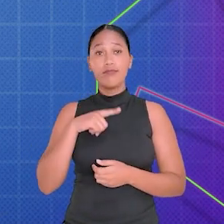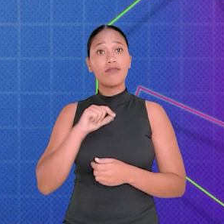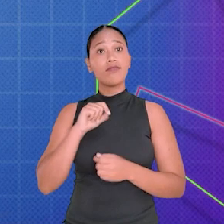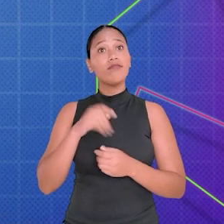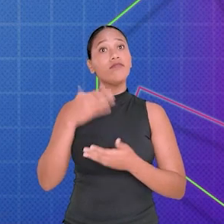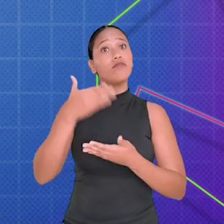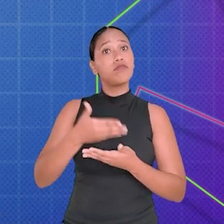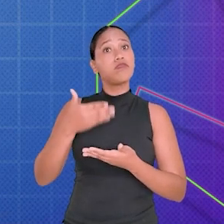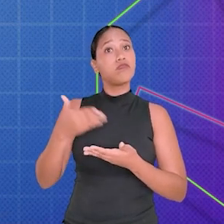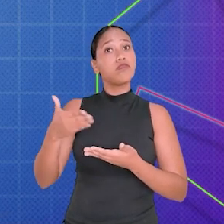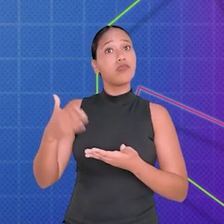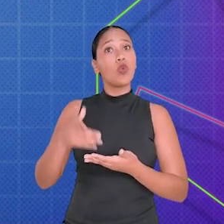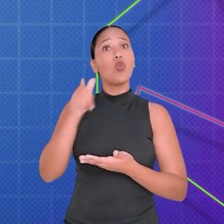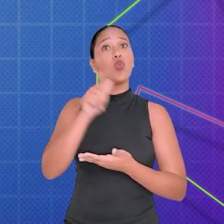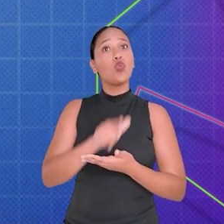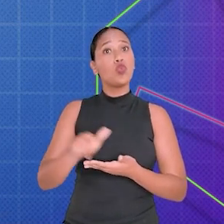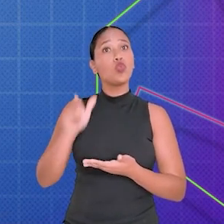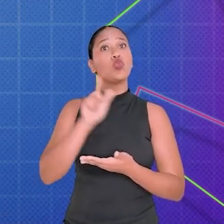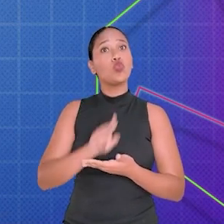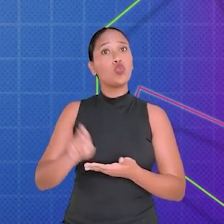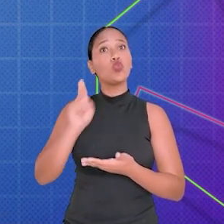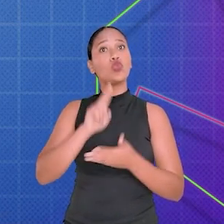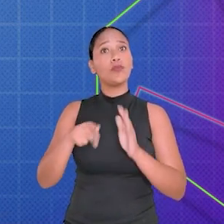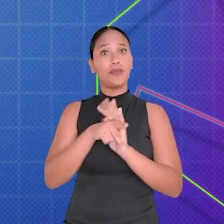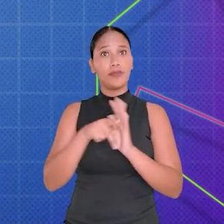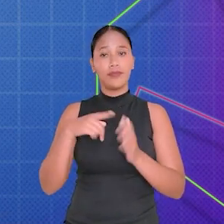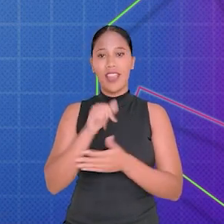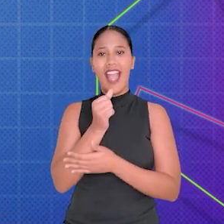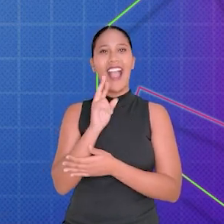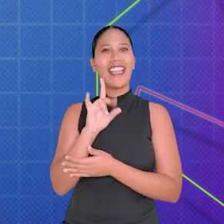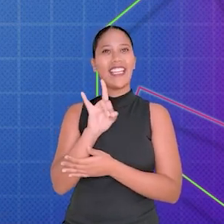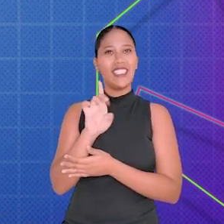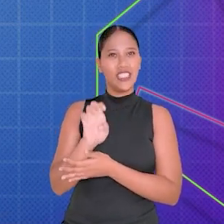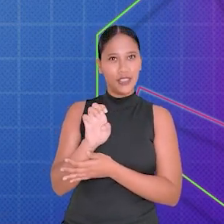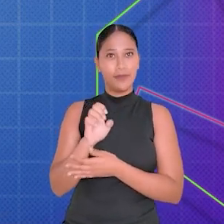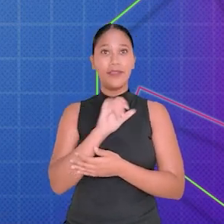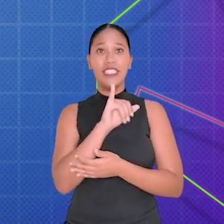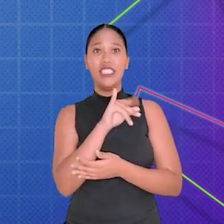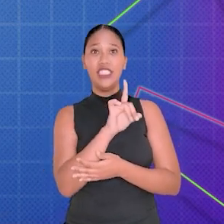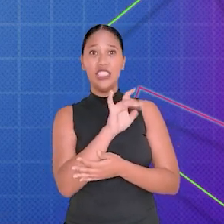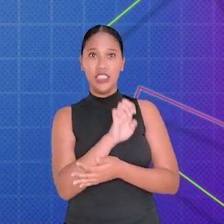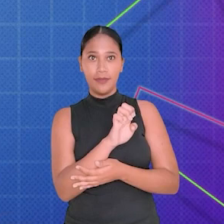ou estilizados. Elas são frequentemente utilizadas em jogos de arte abstrata,